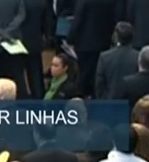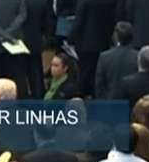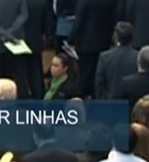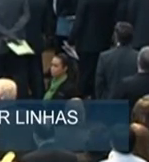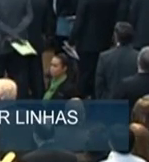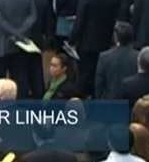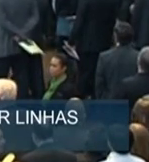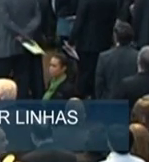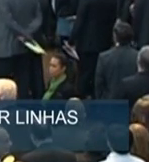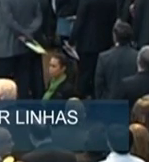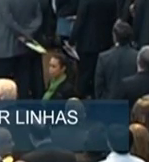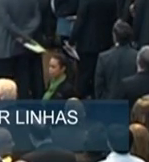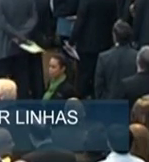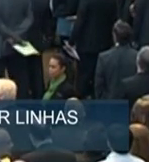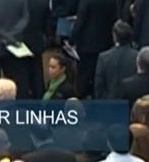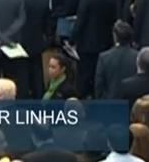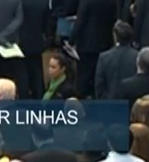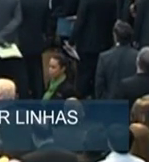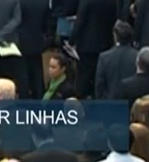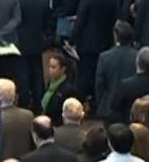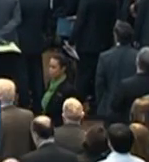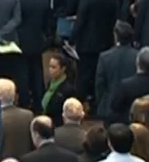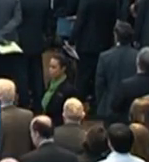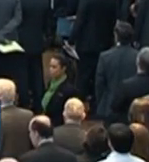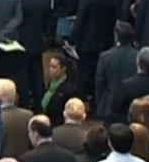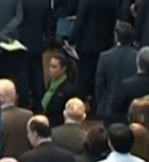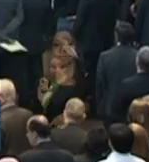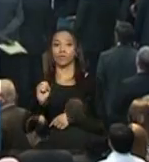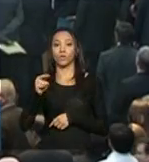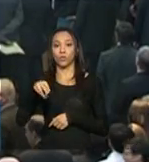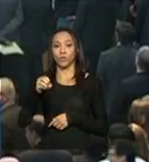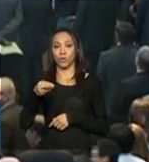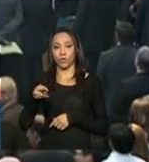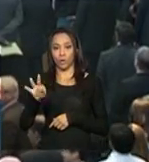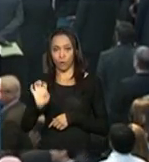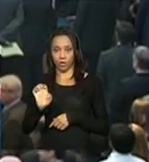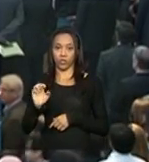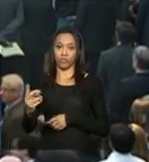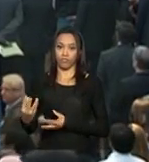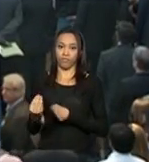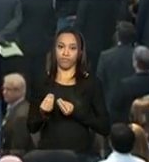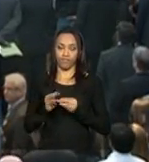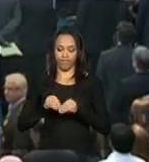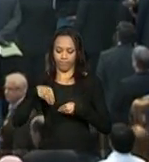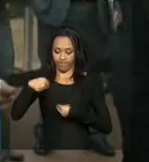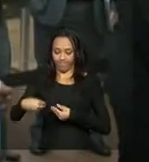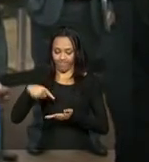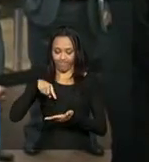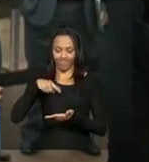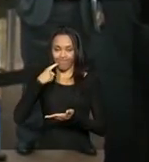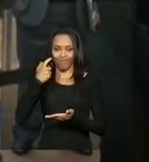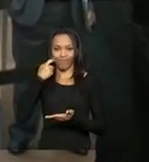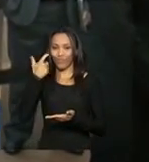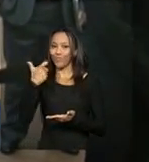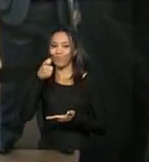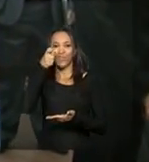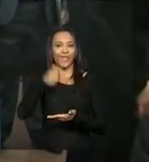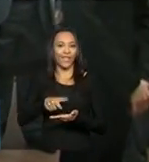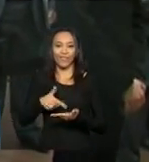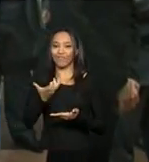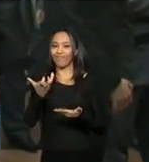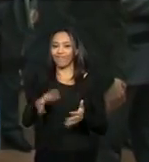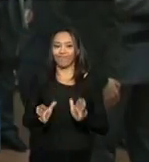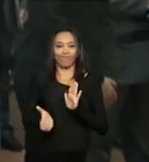proposta entregue pelo Consórcio Centro-Norte, representado pela corretora Brasil Plural, declara que não possui interesse em apresentar